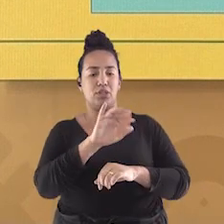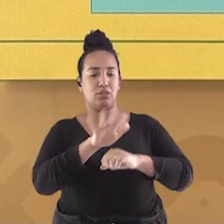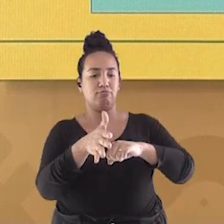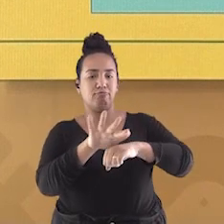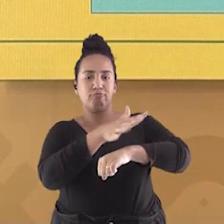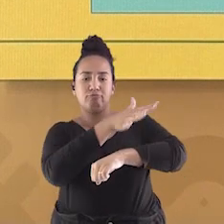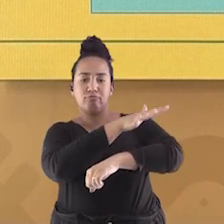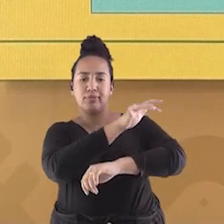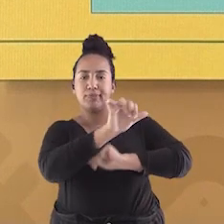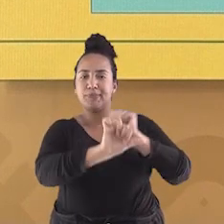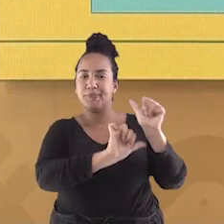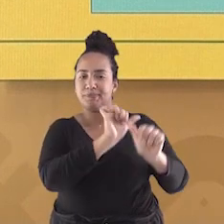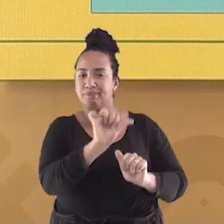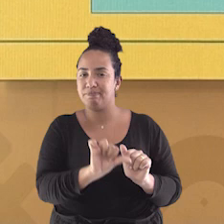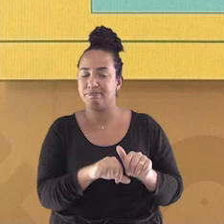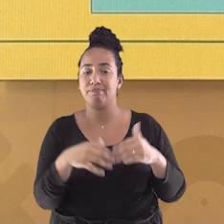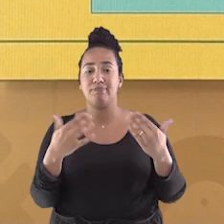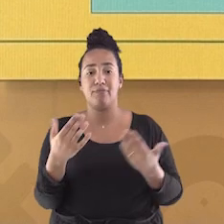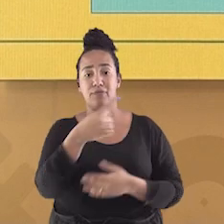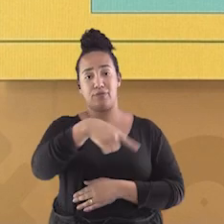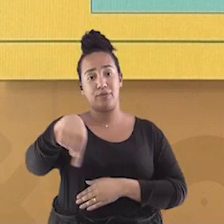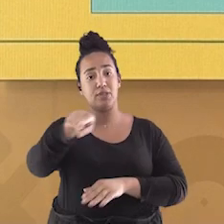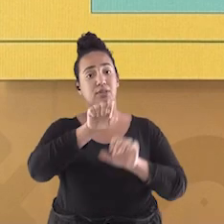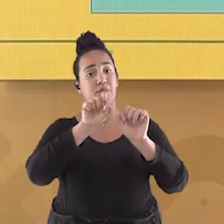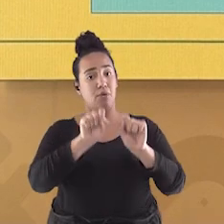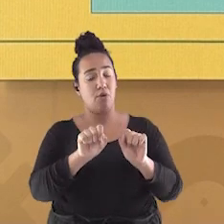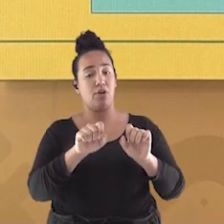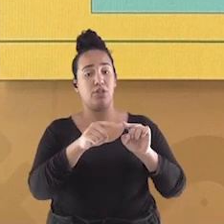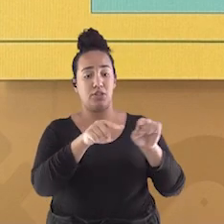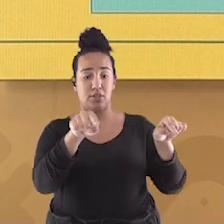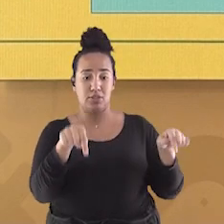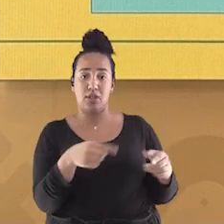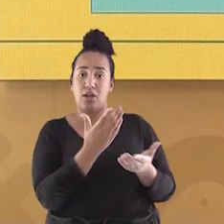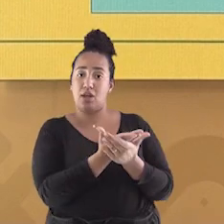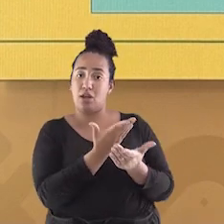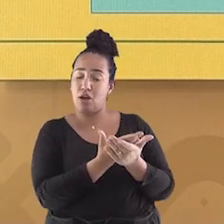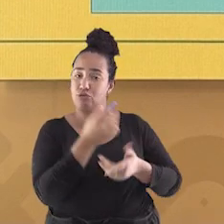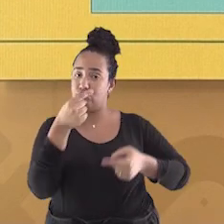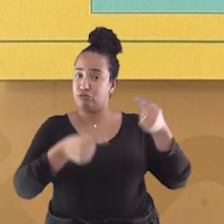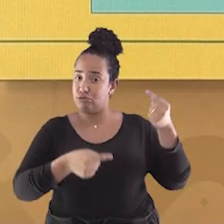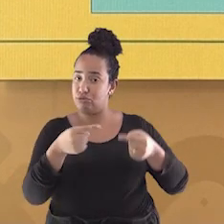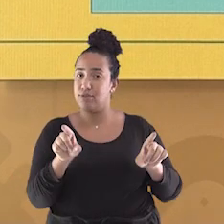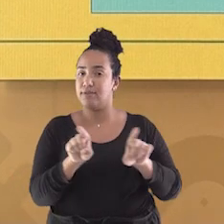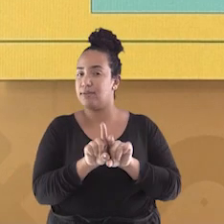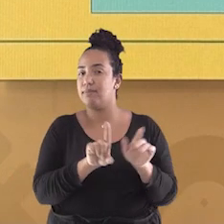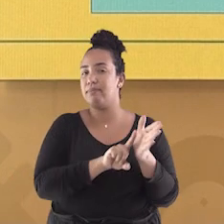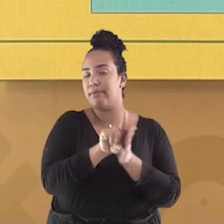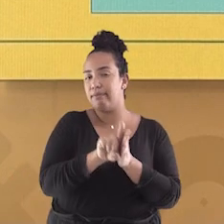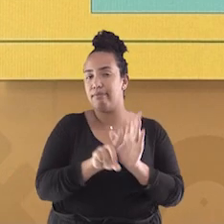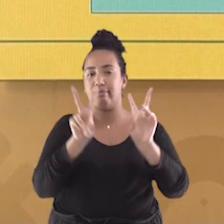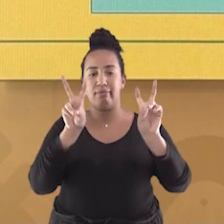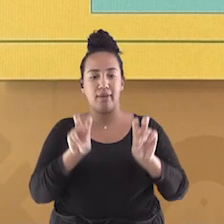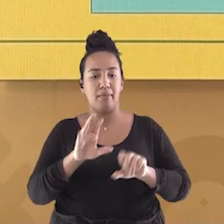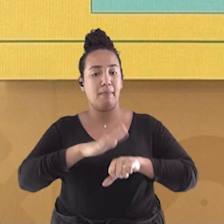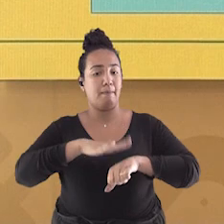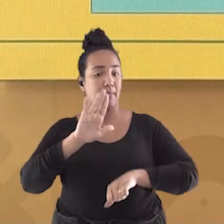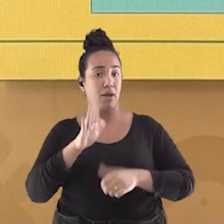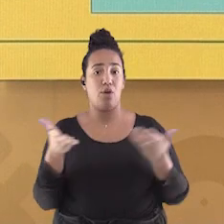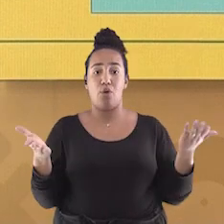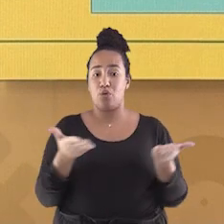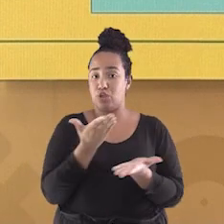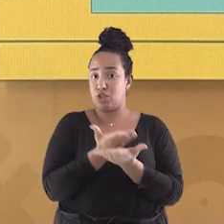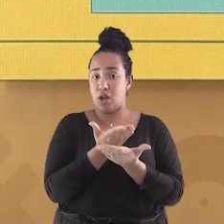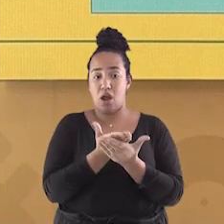relevo? Discuta isso com seus colegas, pesquise mais sobre os assuntos. A aula de hoje foi